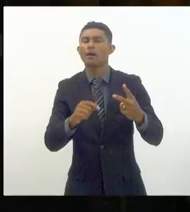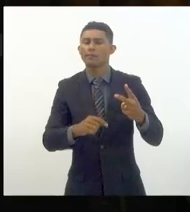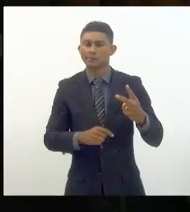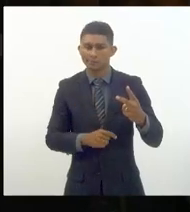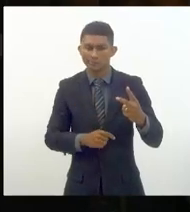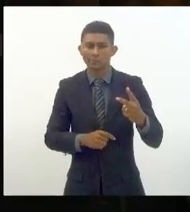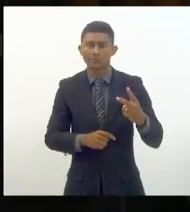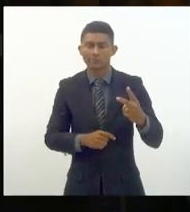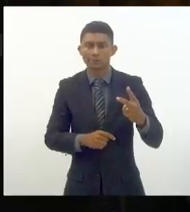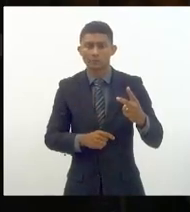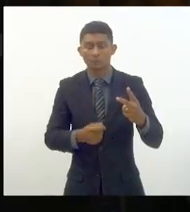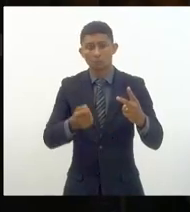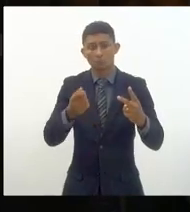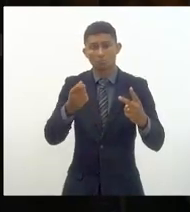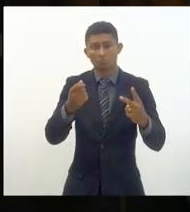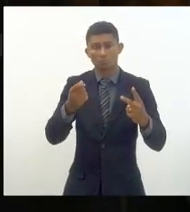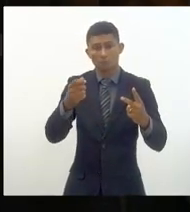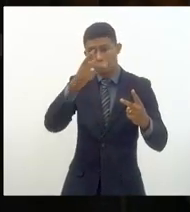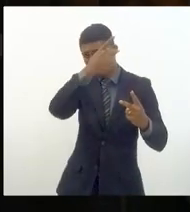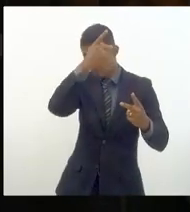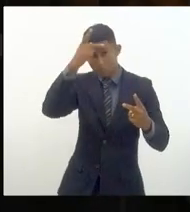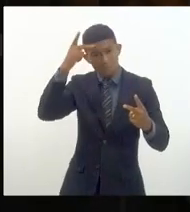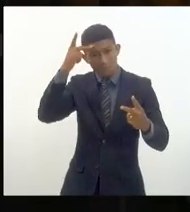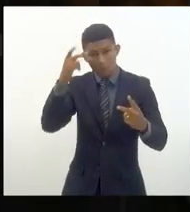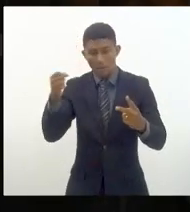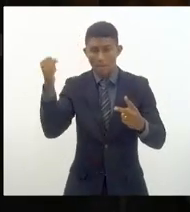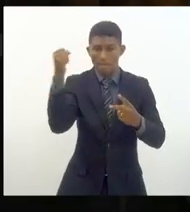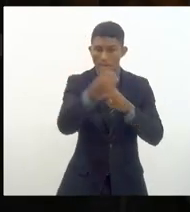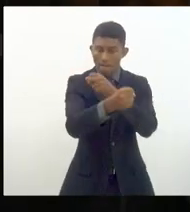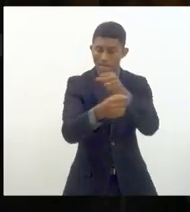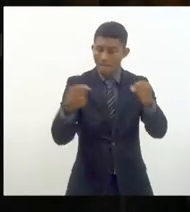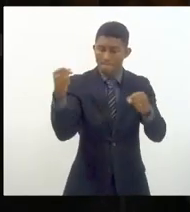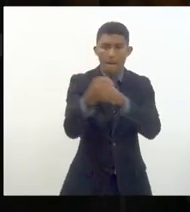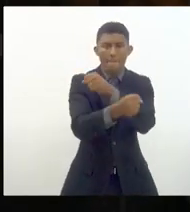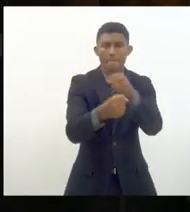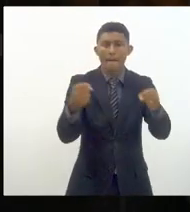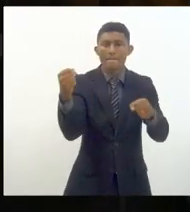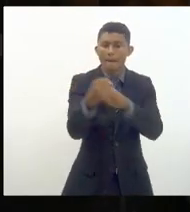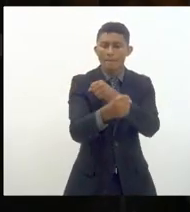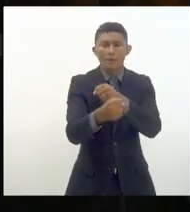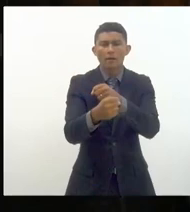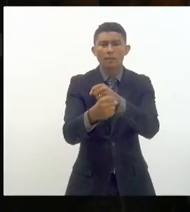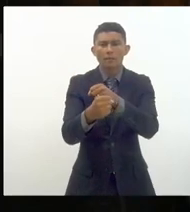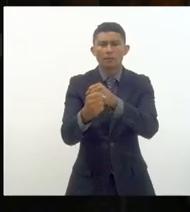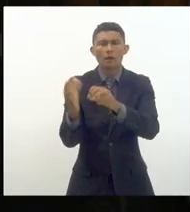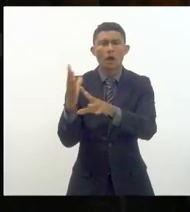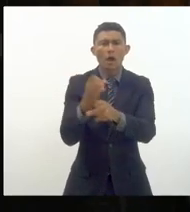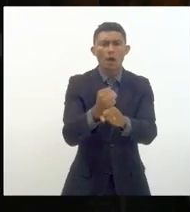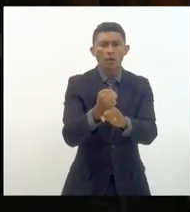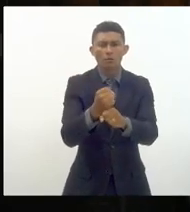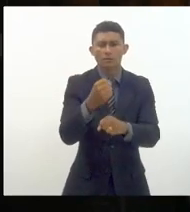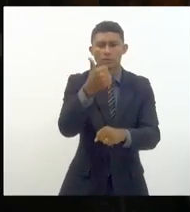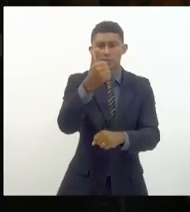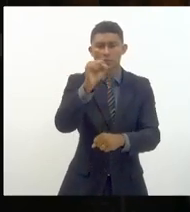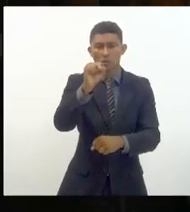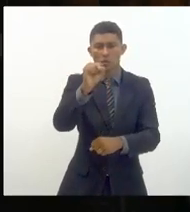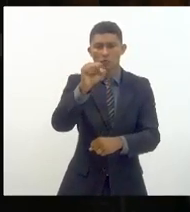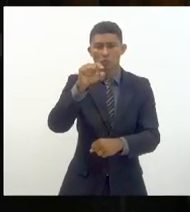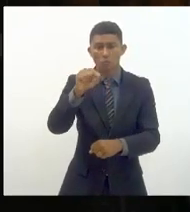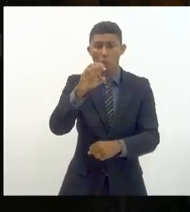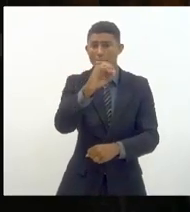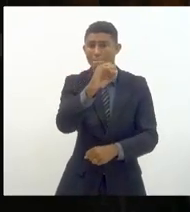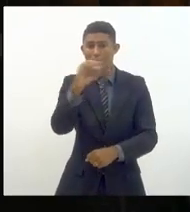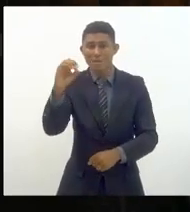que 18 18 mil pessoas deputada tia Ju 18 mil pessoas